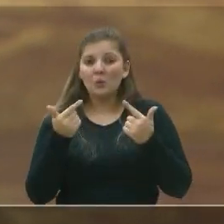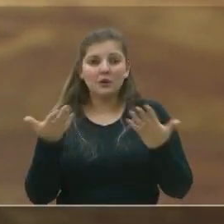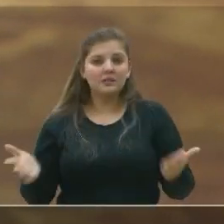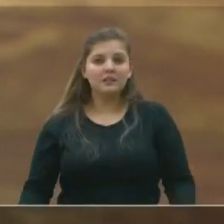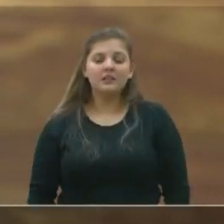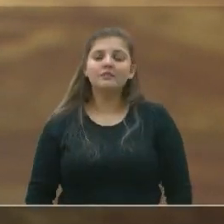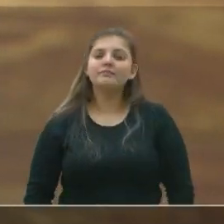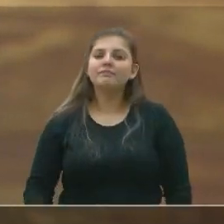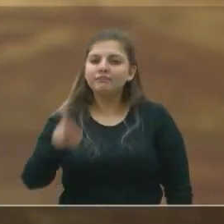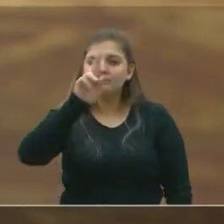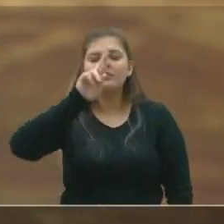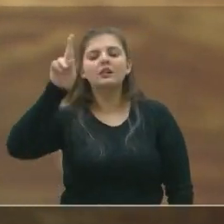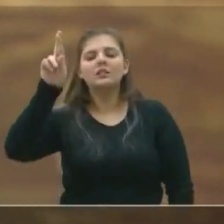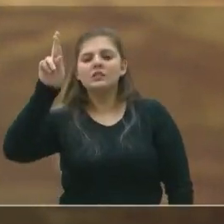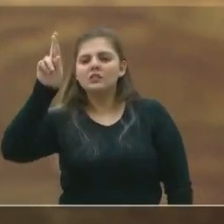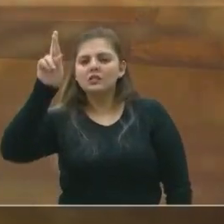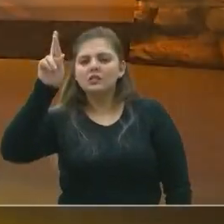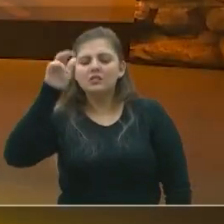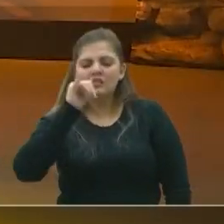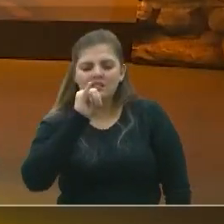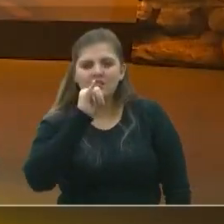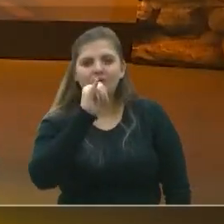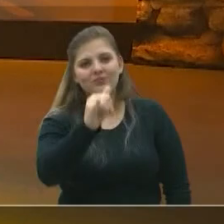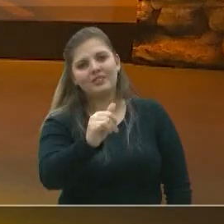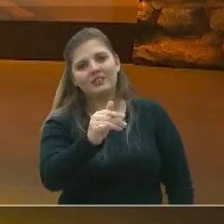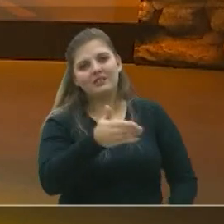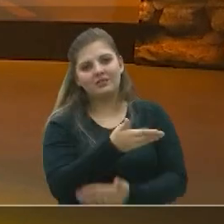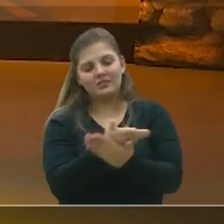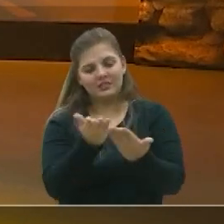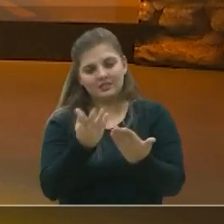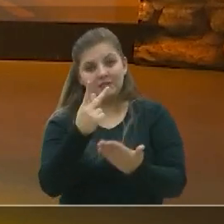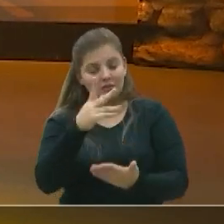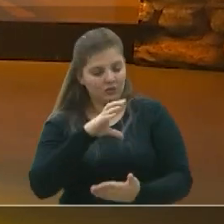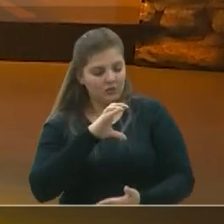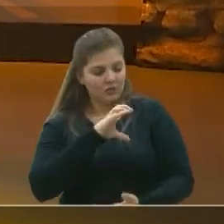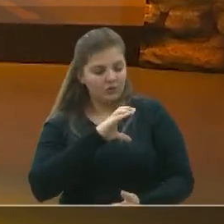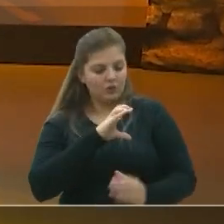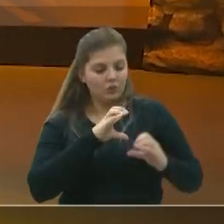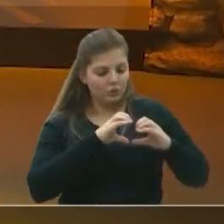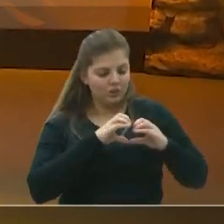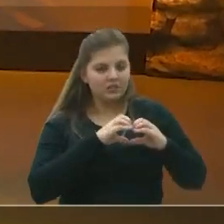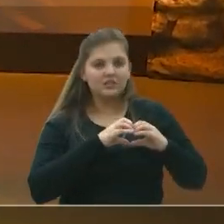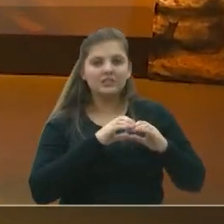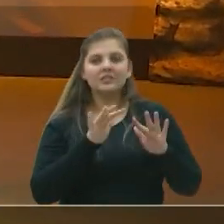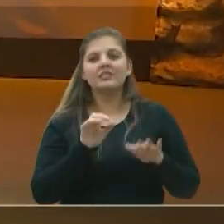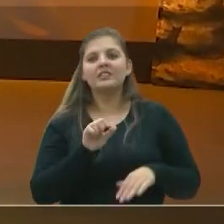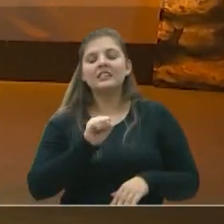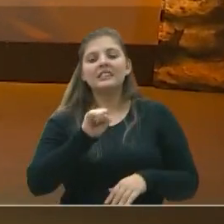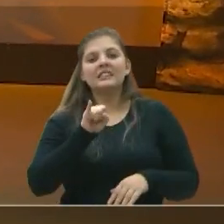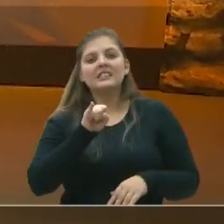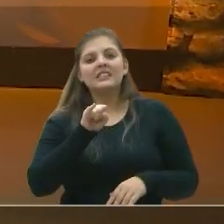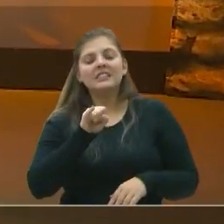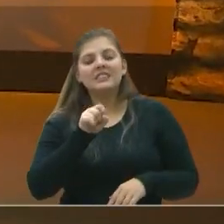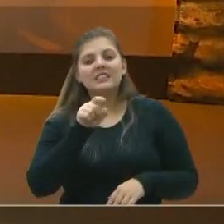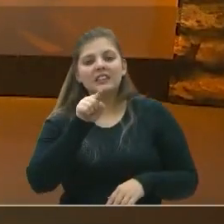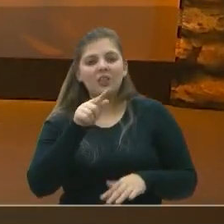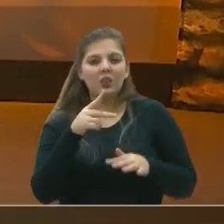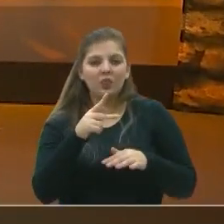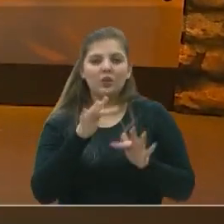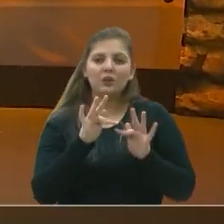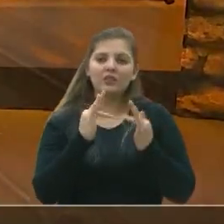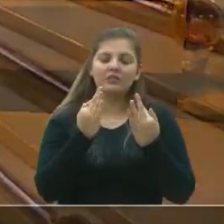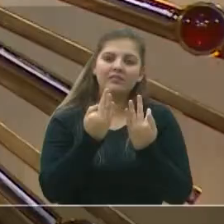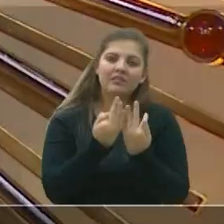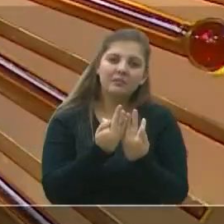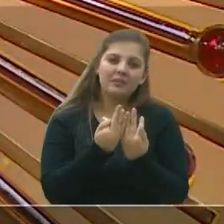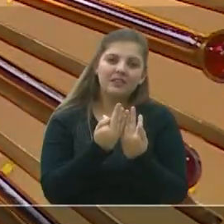manda dizer para o teu coração: ai da tua família se você não tivesse sido